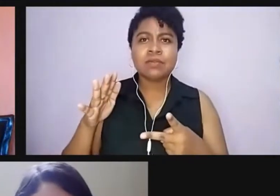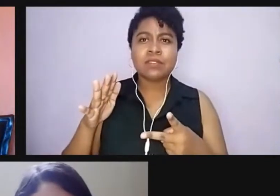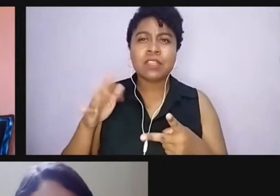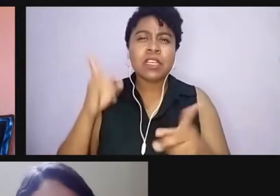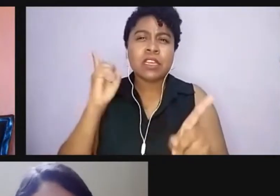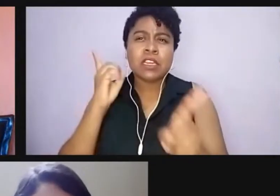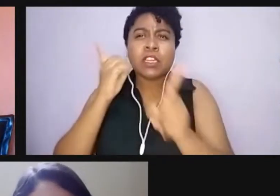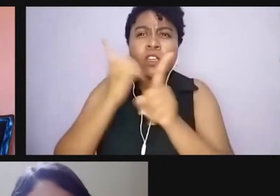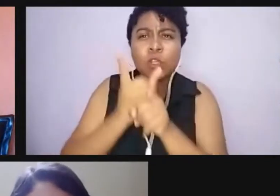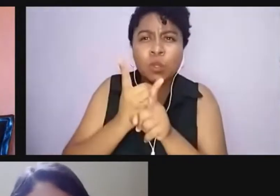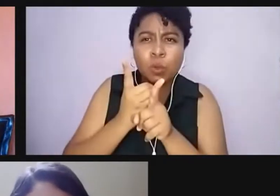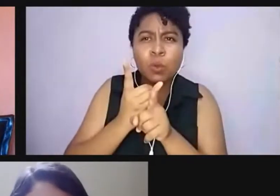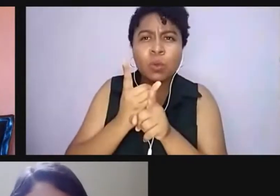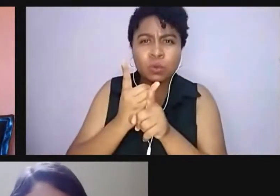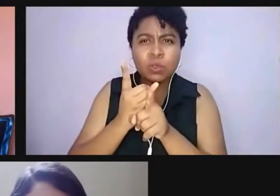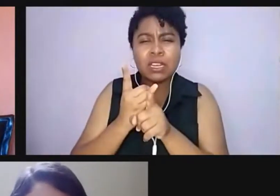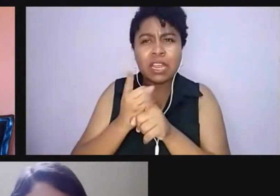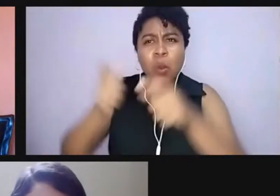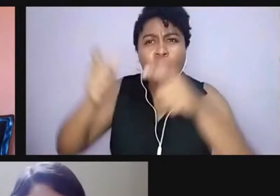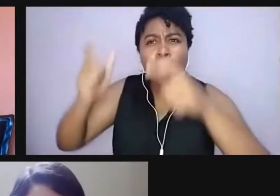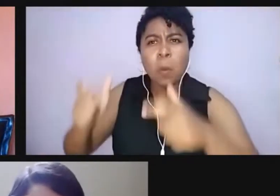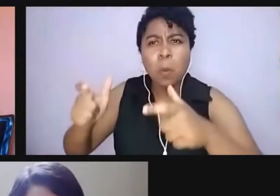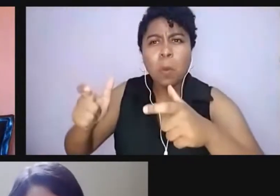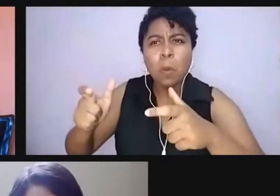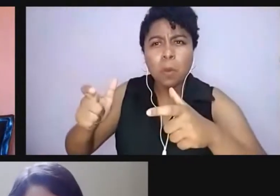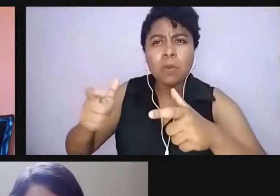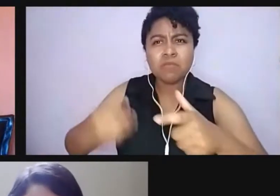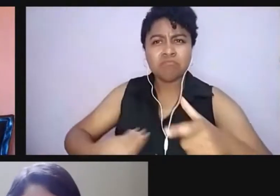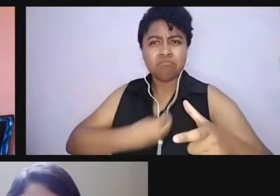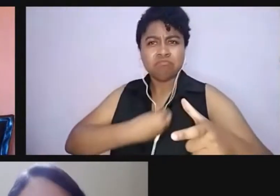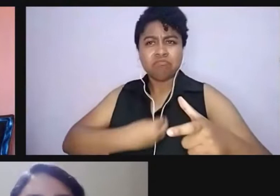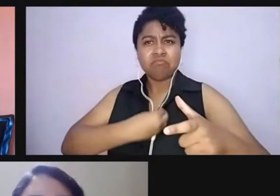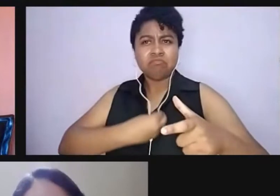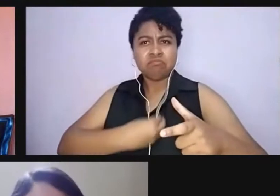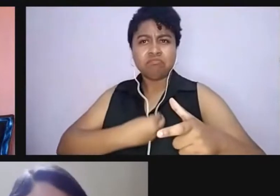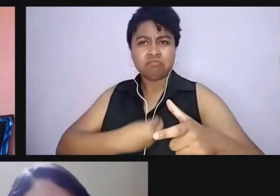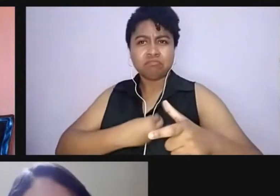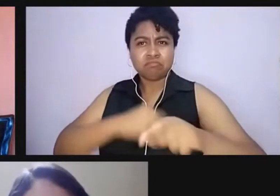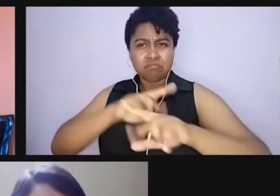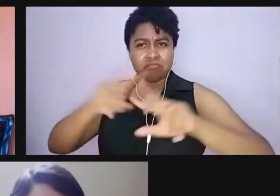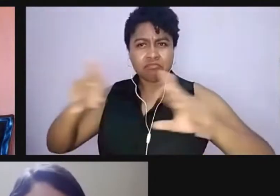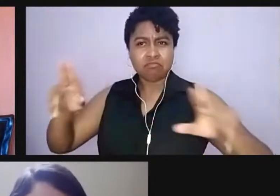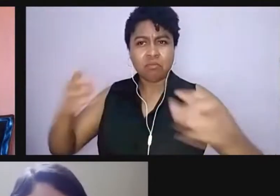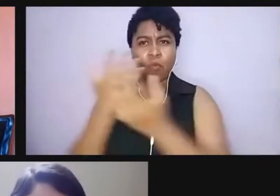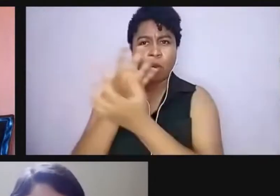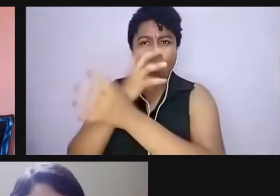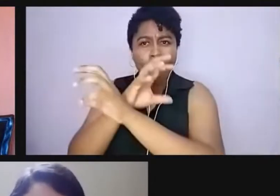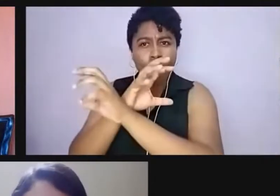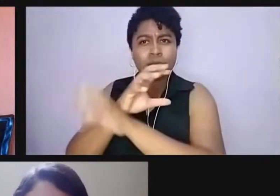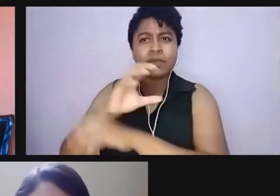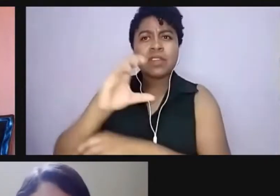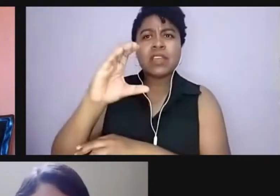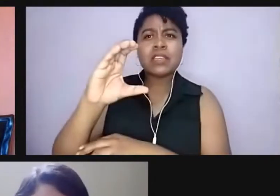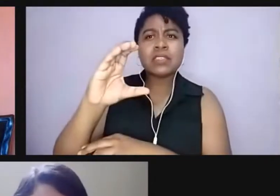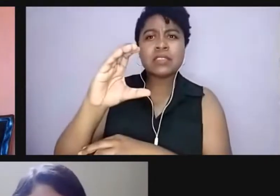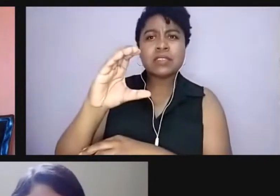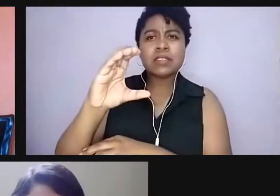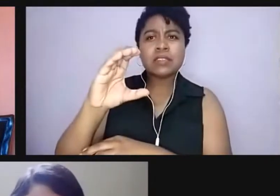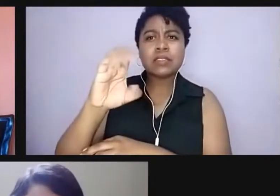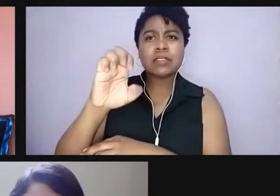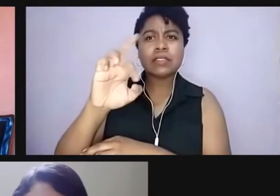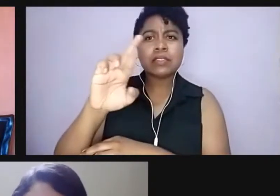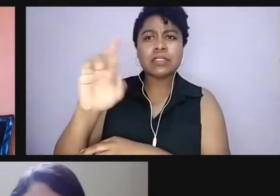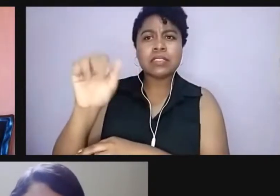descobrindo sobre algum bioma. Se eu não me engano, era o Cerrado, que era um trabalho também nacional, que eles estavam